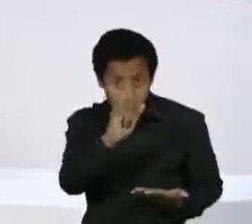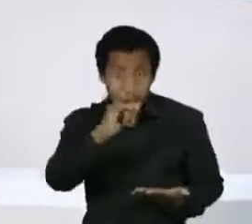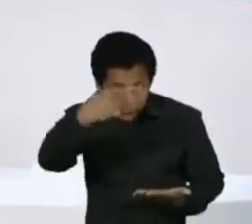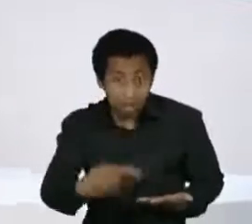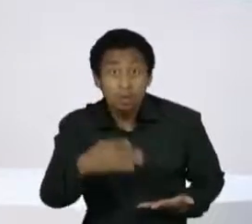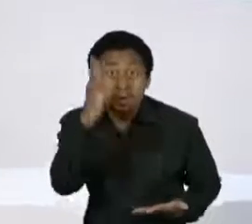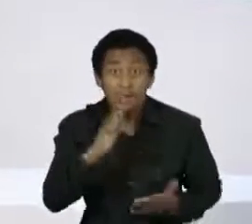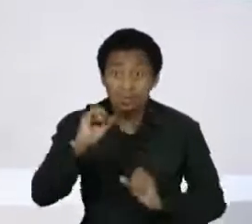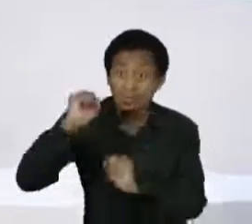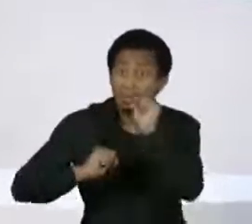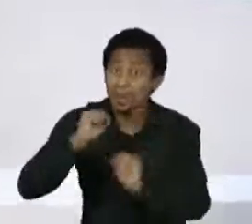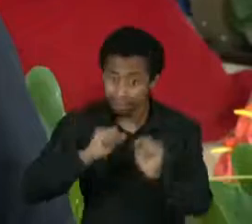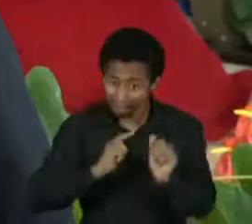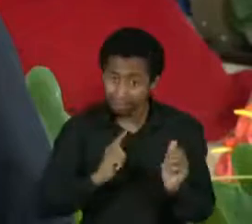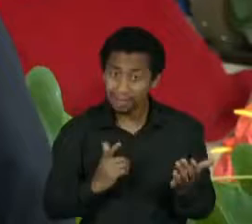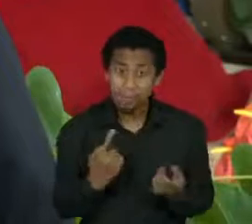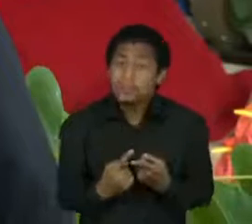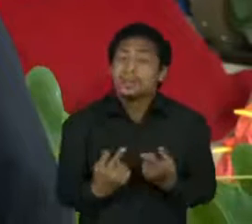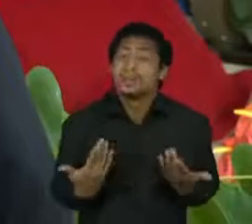lógica tão complexa?